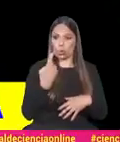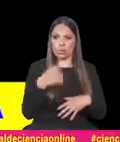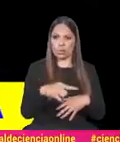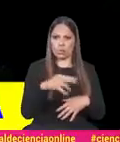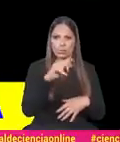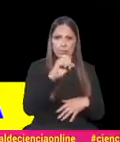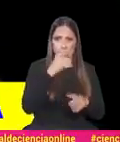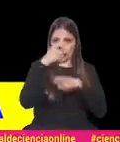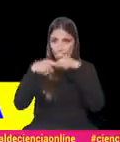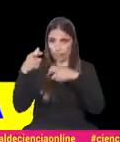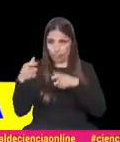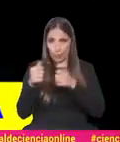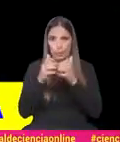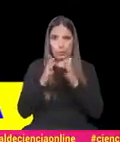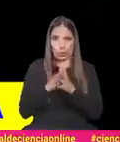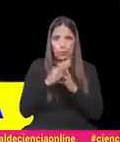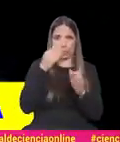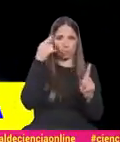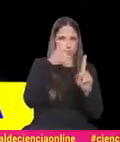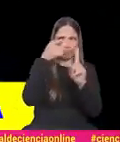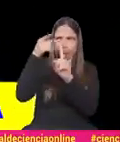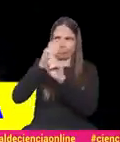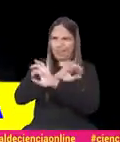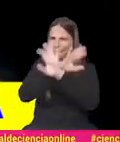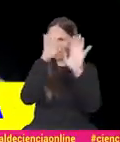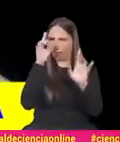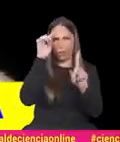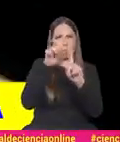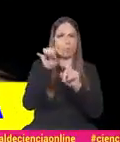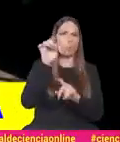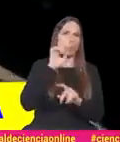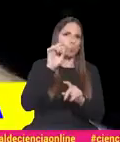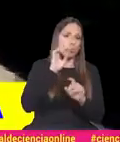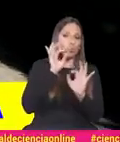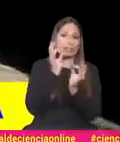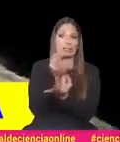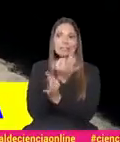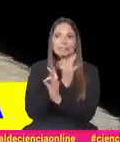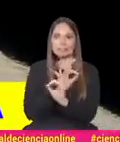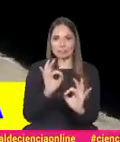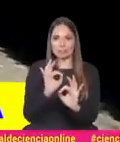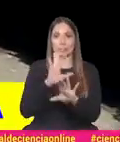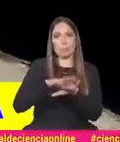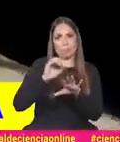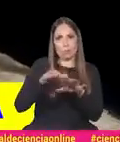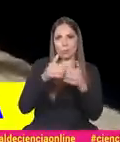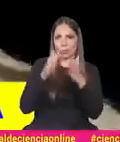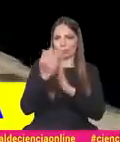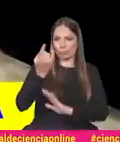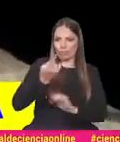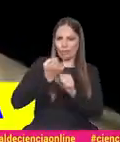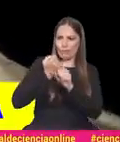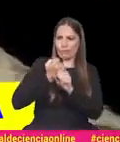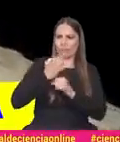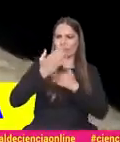30 pessoas, todas com as suas tarefas muito bem definidas para salvaguardar um tesouro. E para isso, tudo tem que funcionar